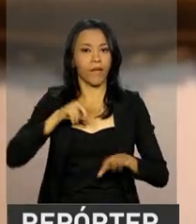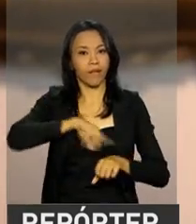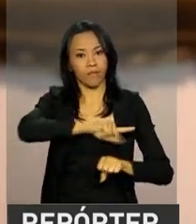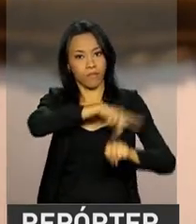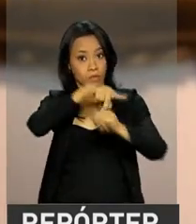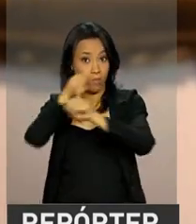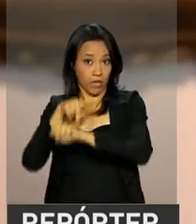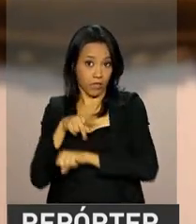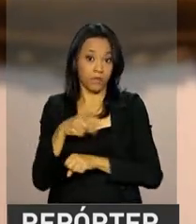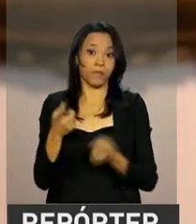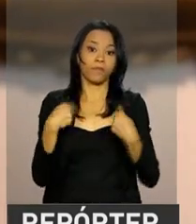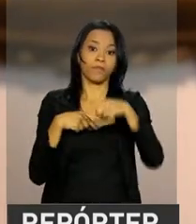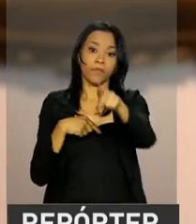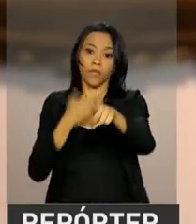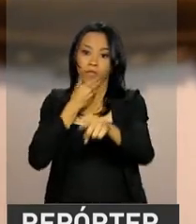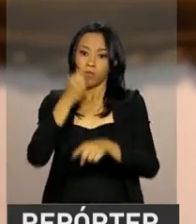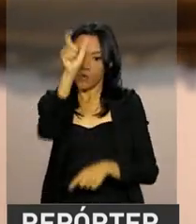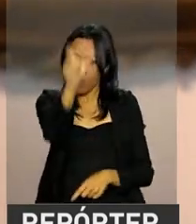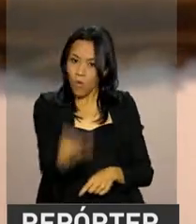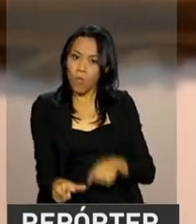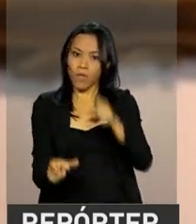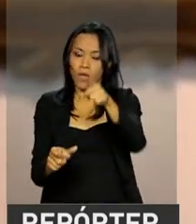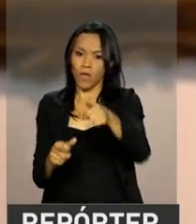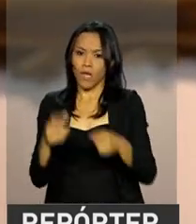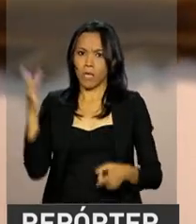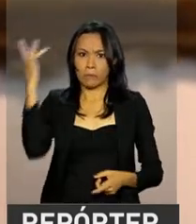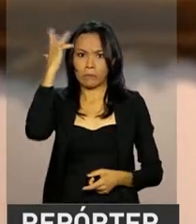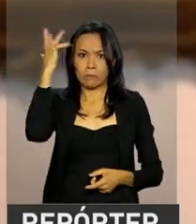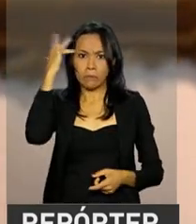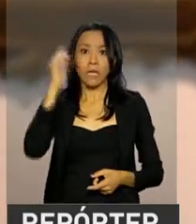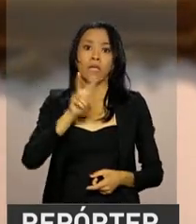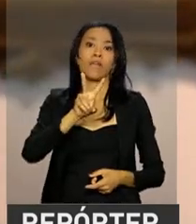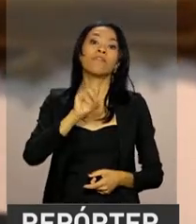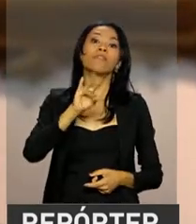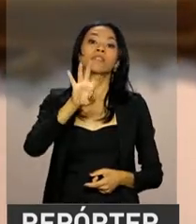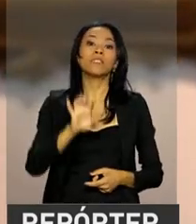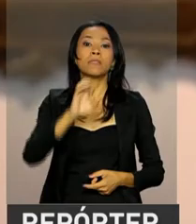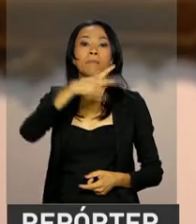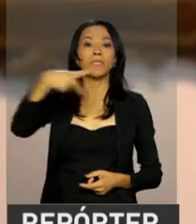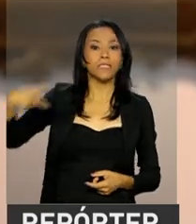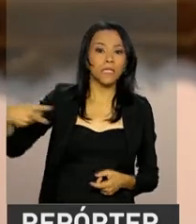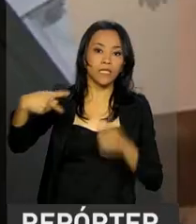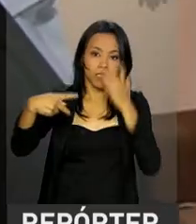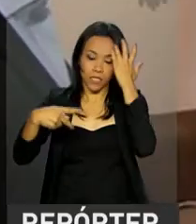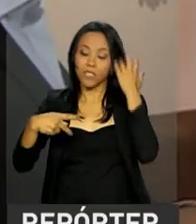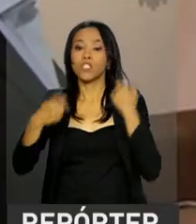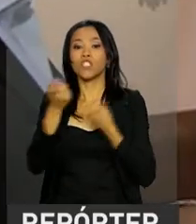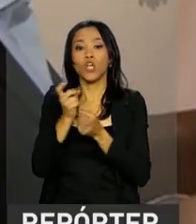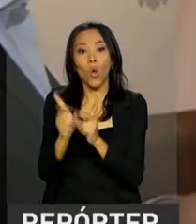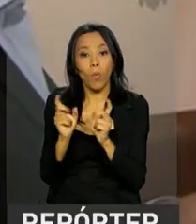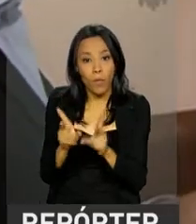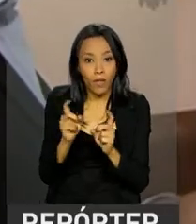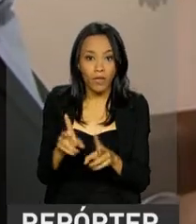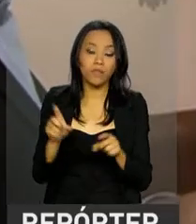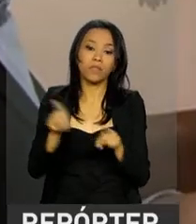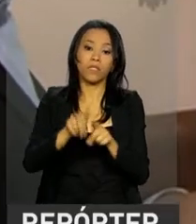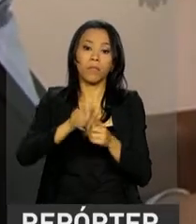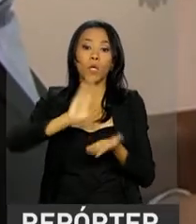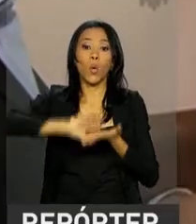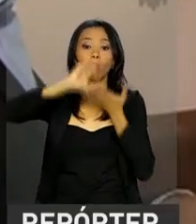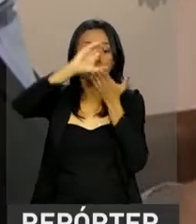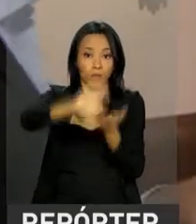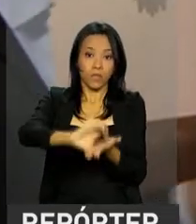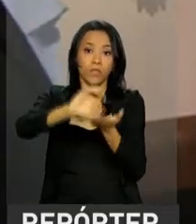barros consultor de um dos maiores bancos privados do país e vice presidente da câmara de comércio frança brasil e do conselho empresarial brasil-china